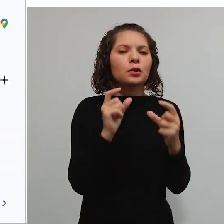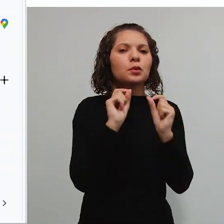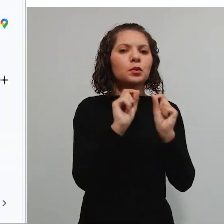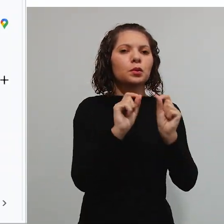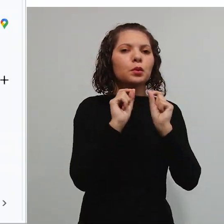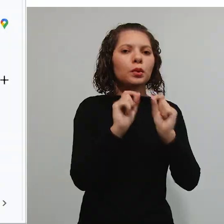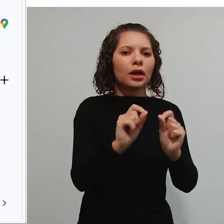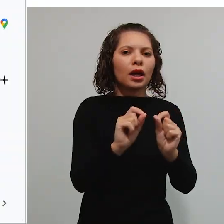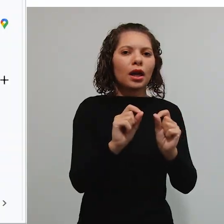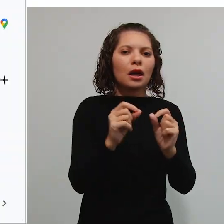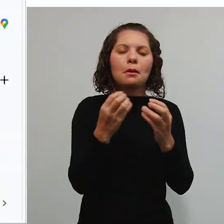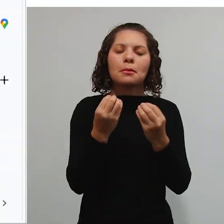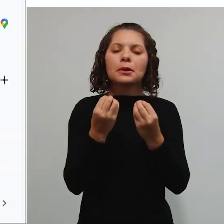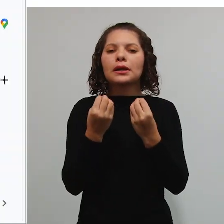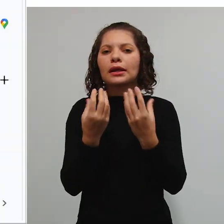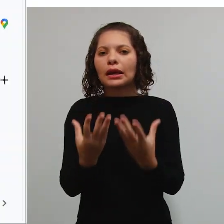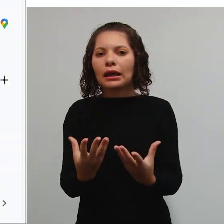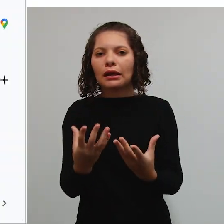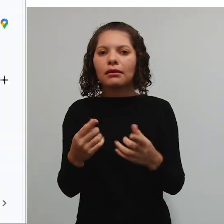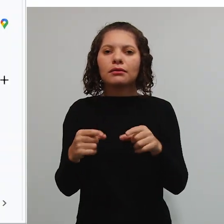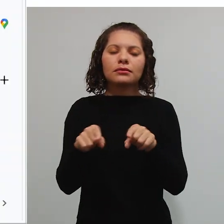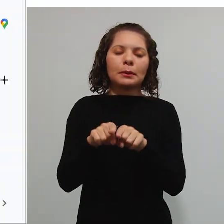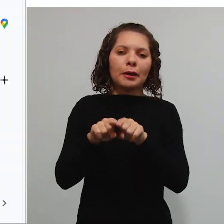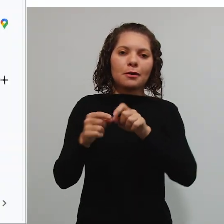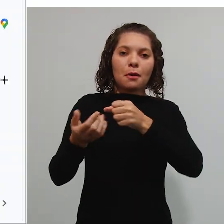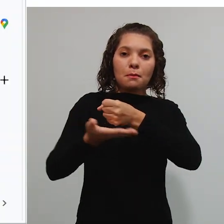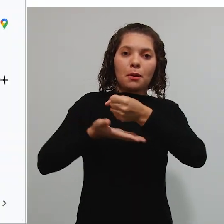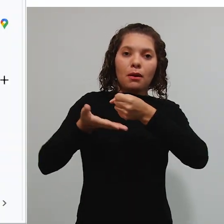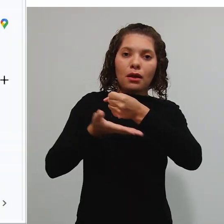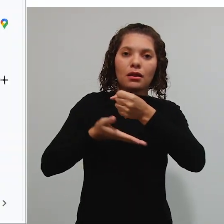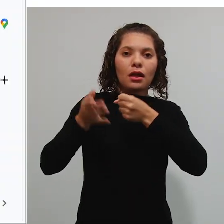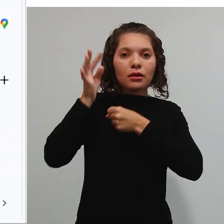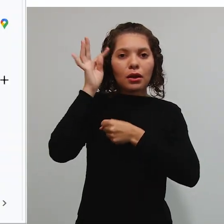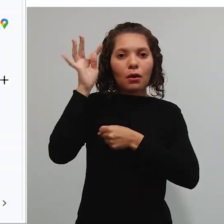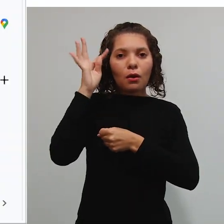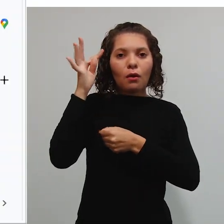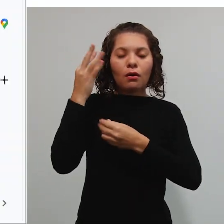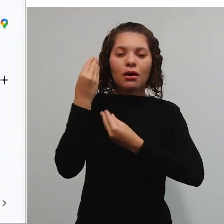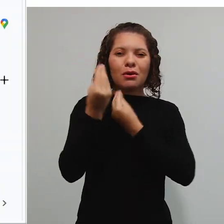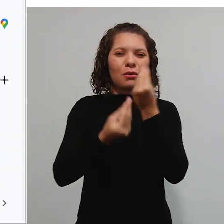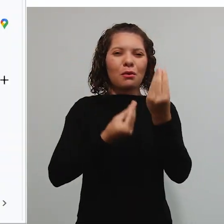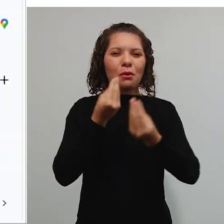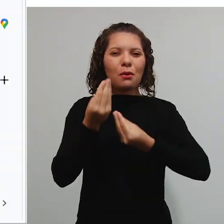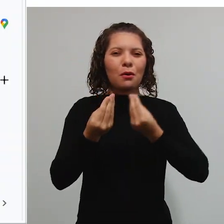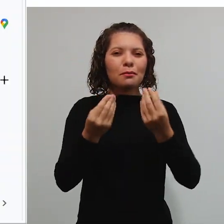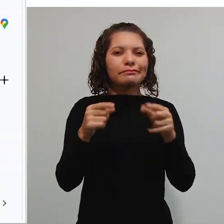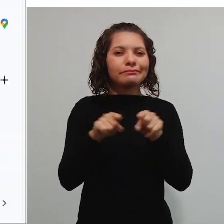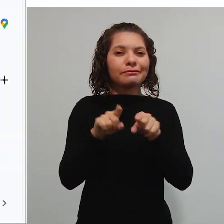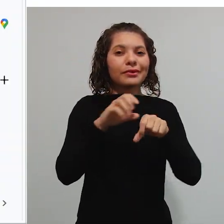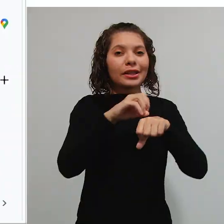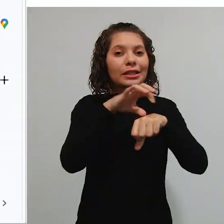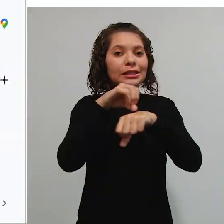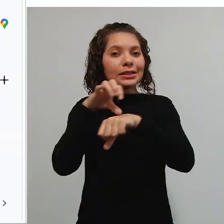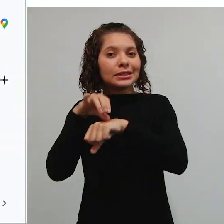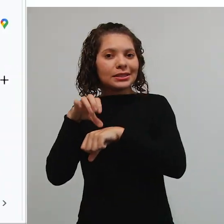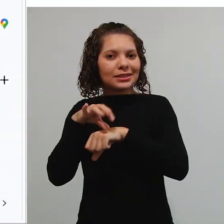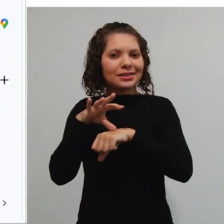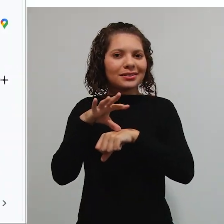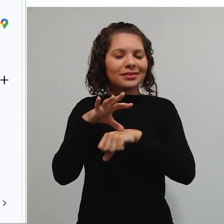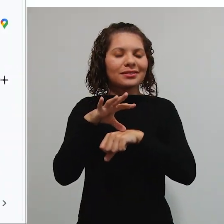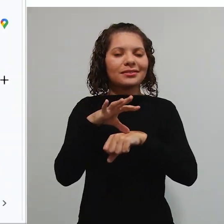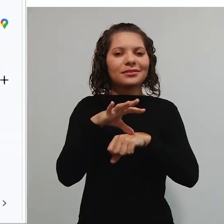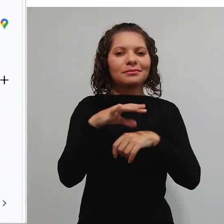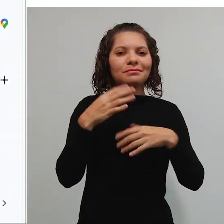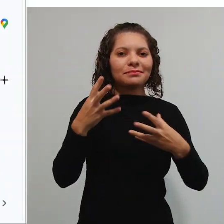que, para que, a inspiração, como e dica do resultado, tá bom?